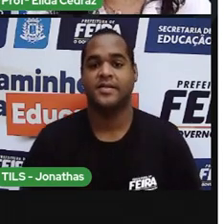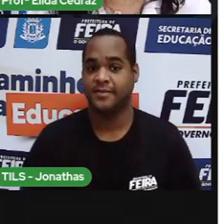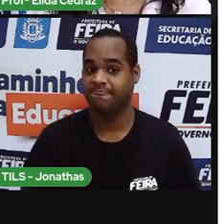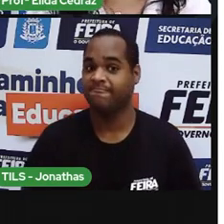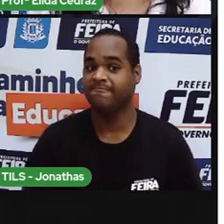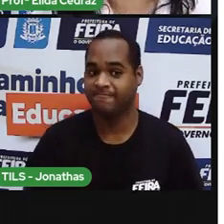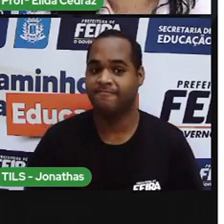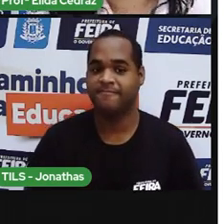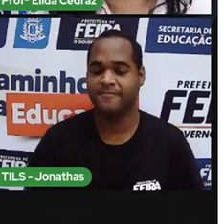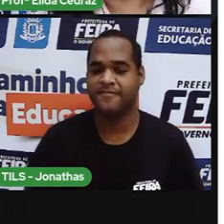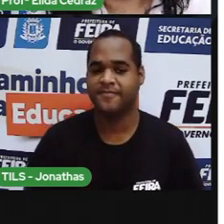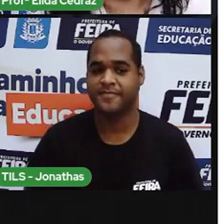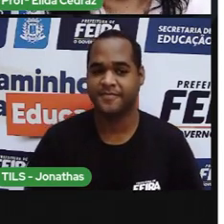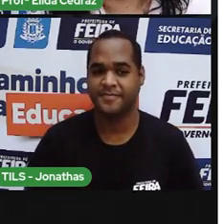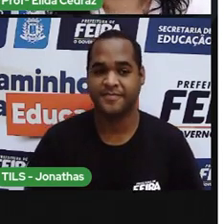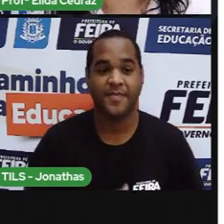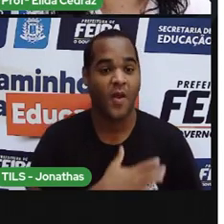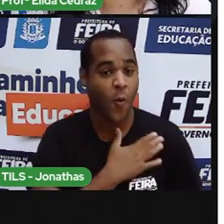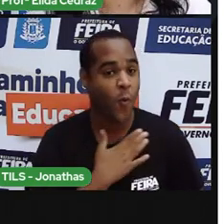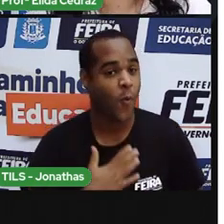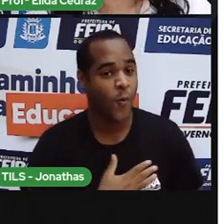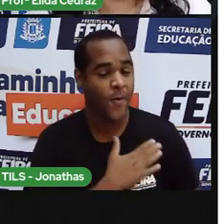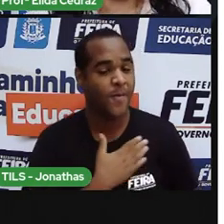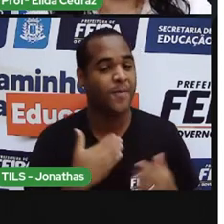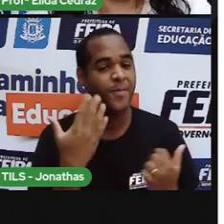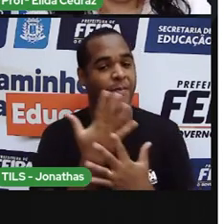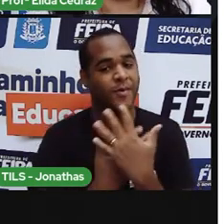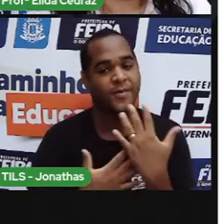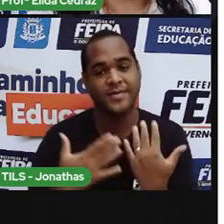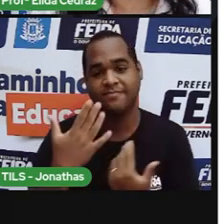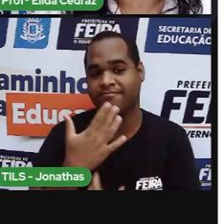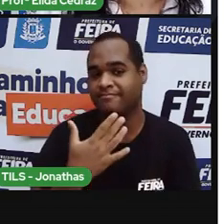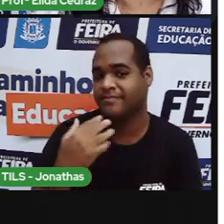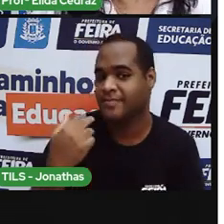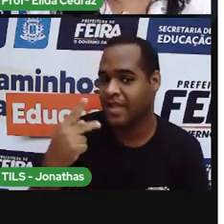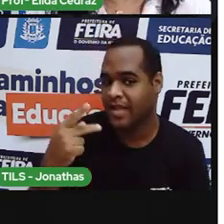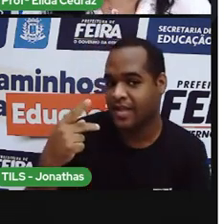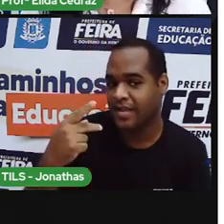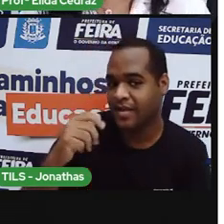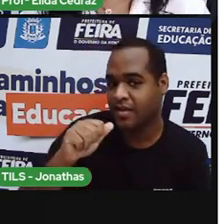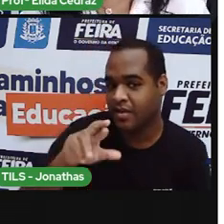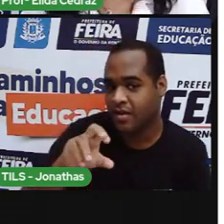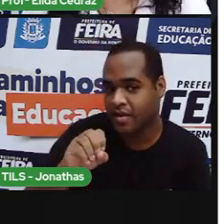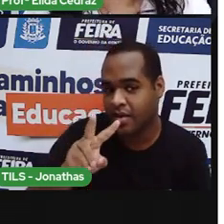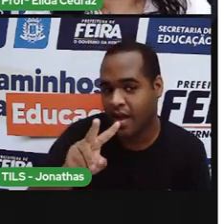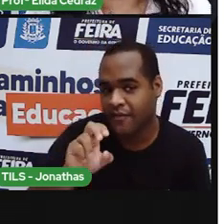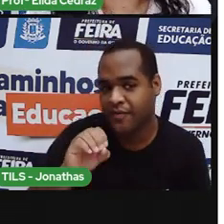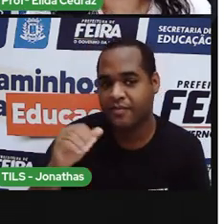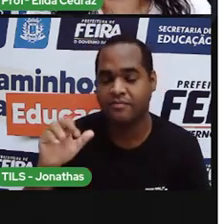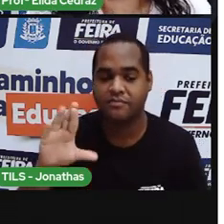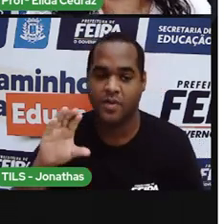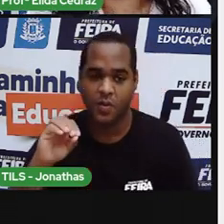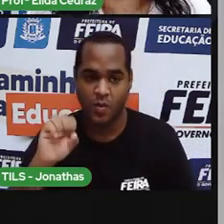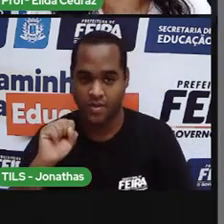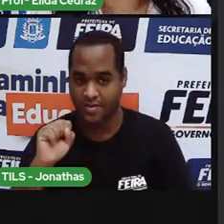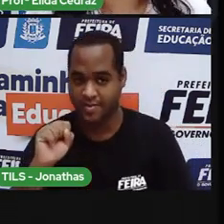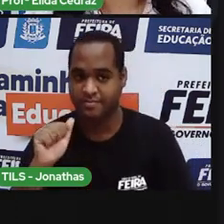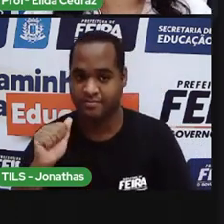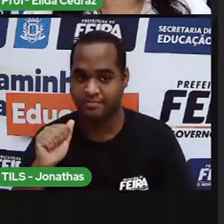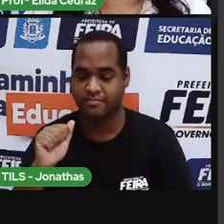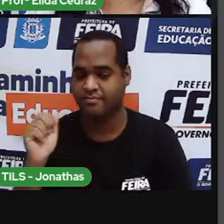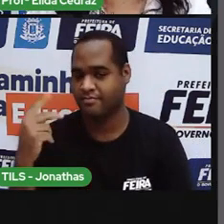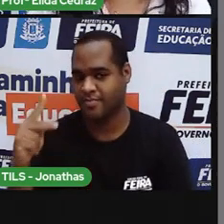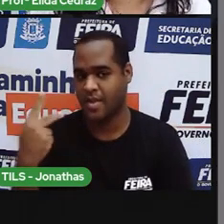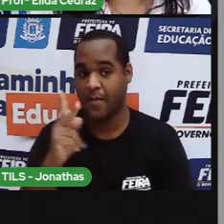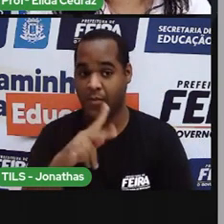E agora, uma música que eu gosto muito, O Cravo e a Rosa. Da mesma forma, a Pró colocou